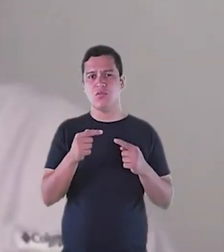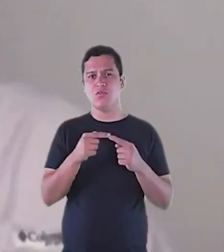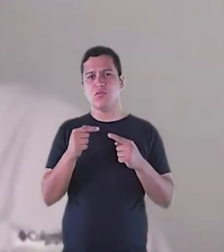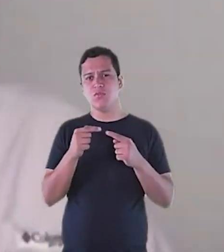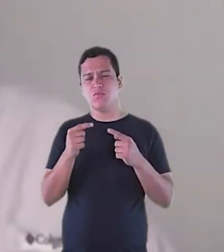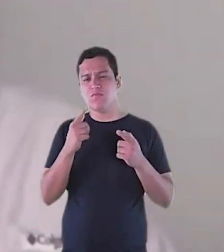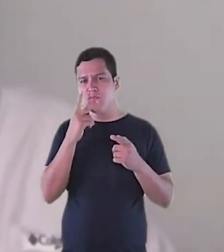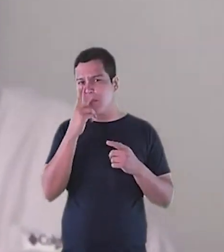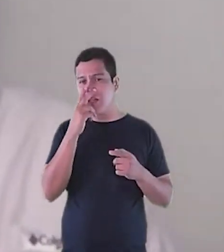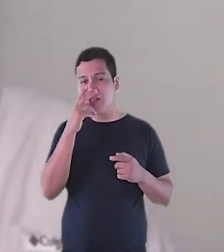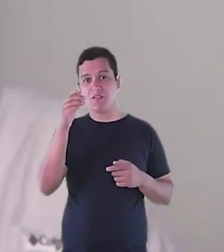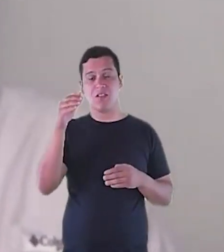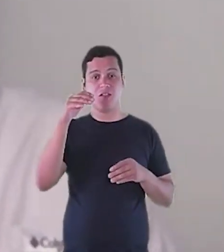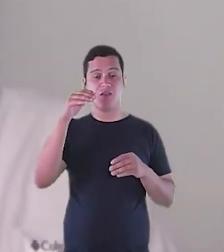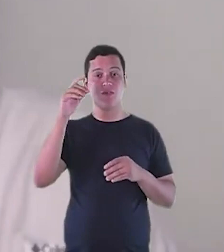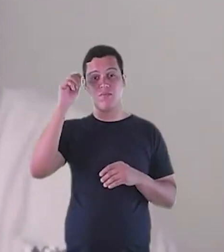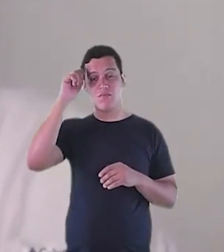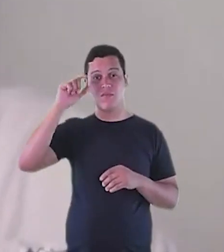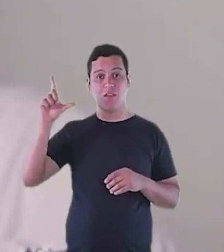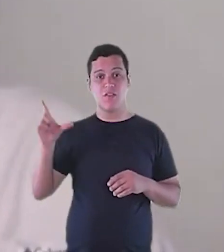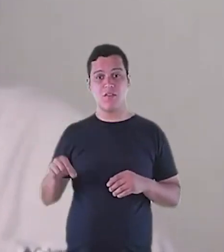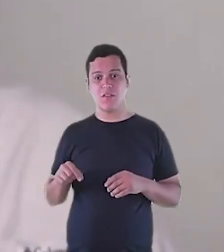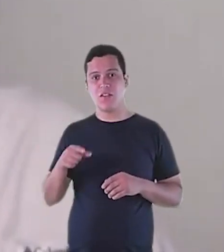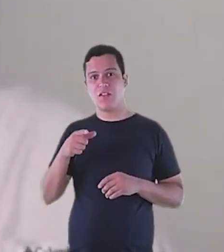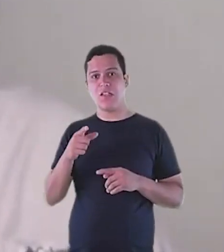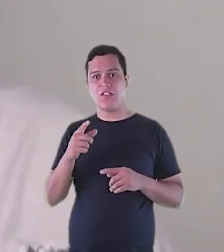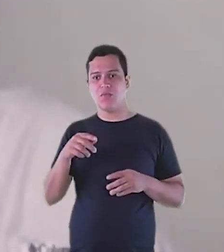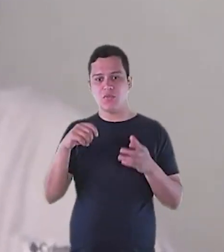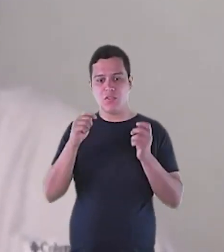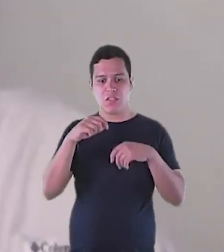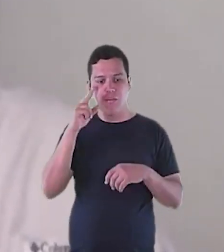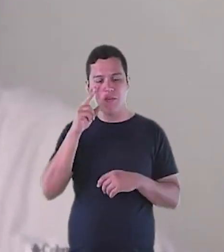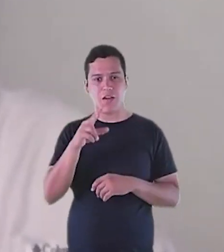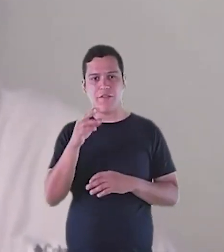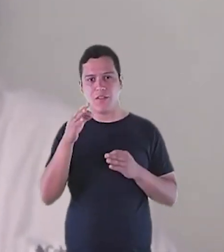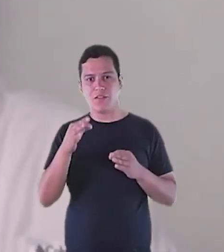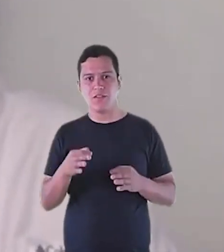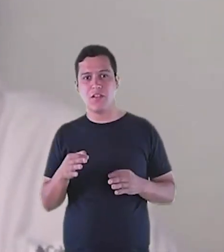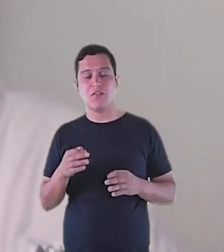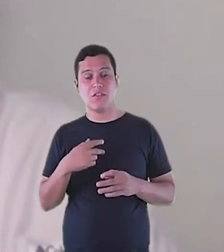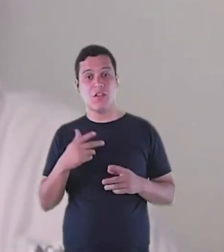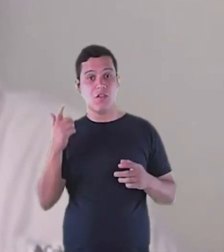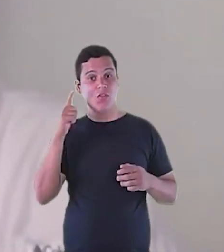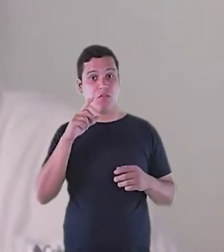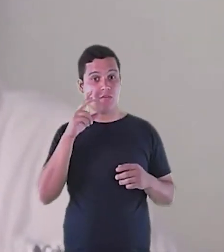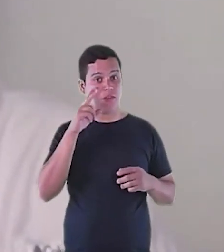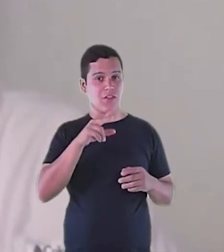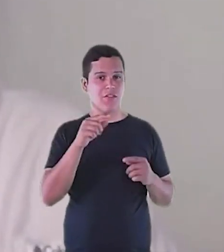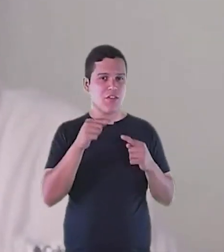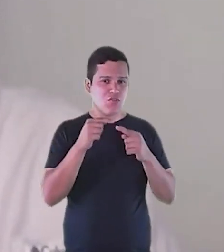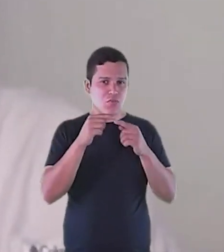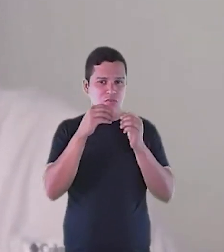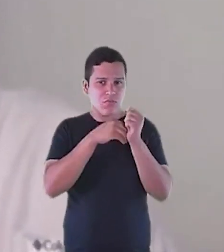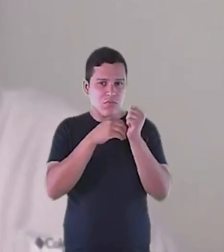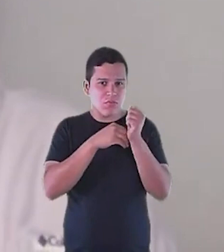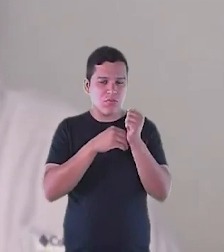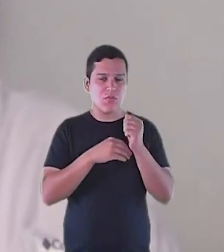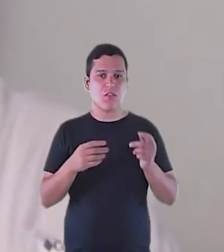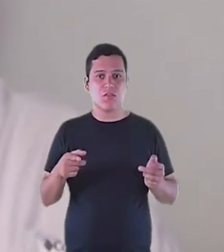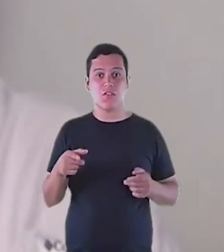africanos, embutidos, escondidos, disfarçados dentro do barroco mineiro. Então você tem lá o véu de